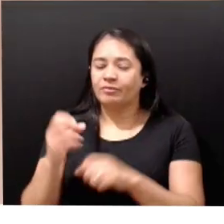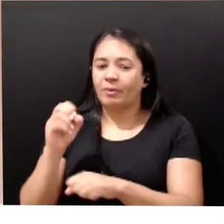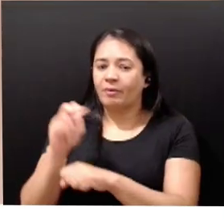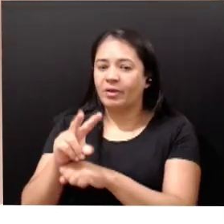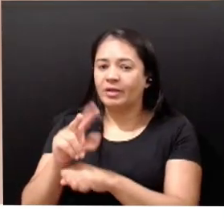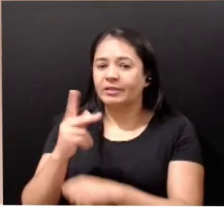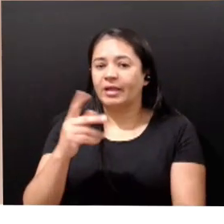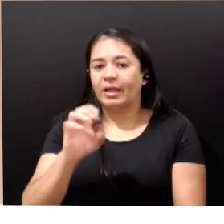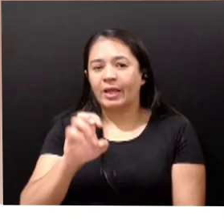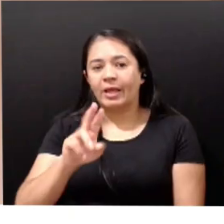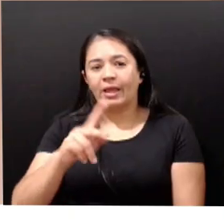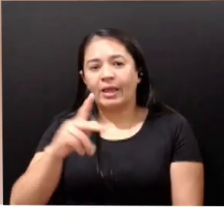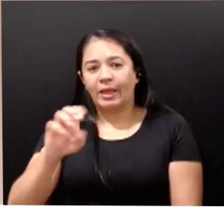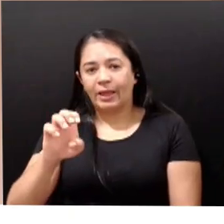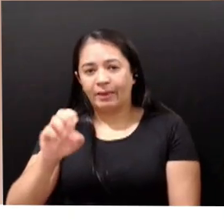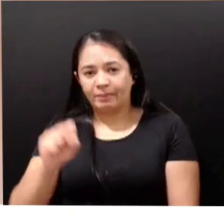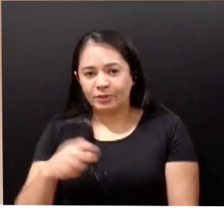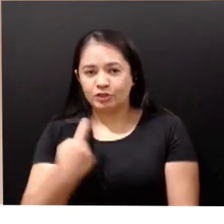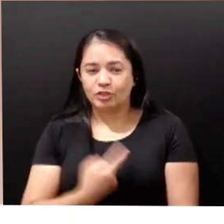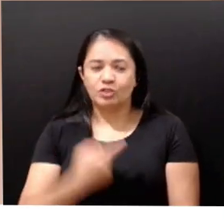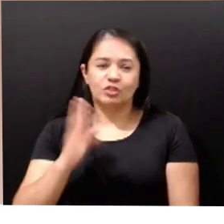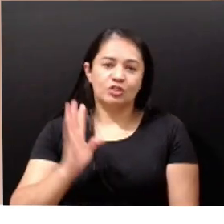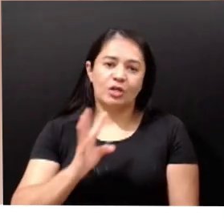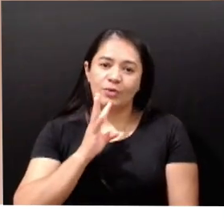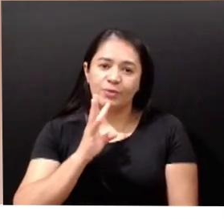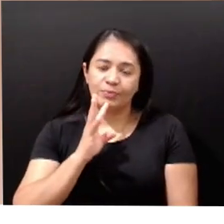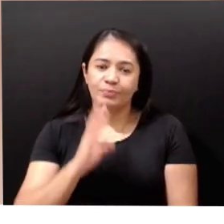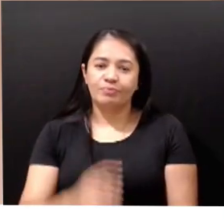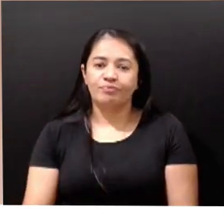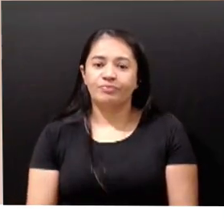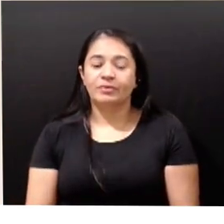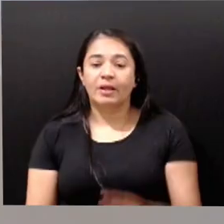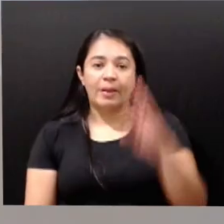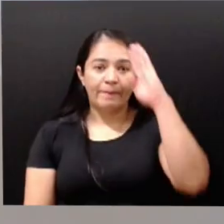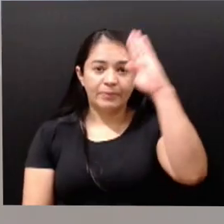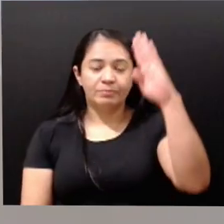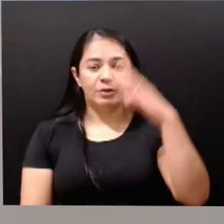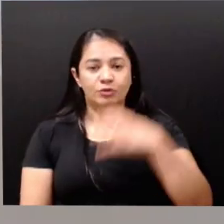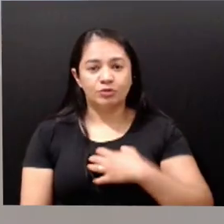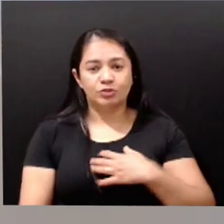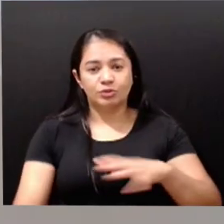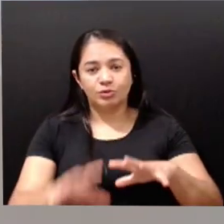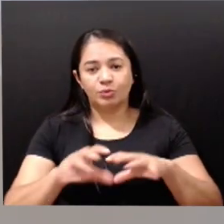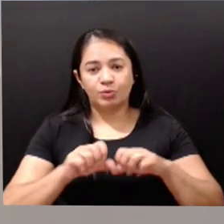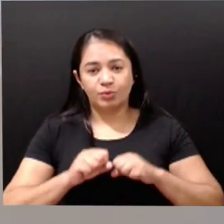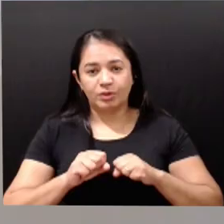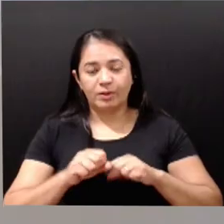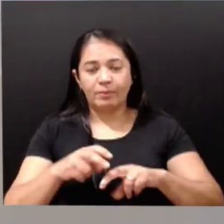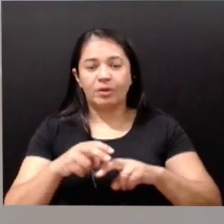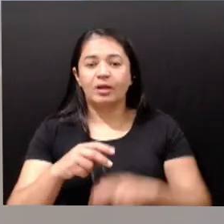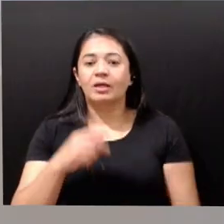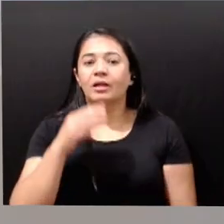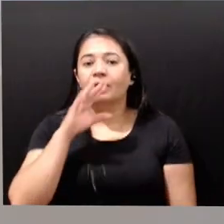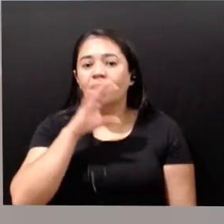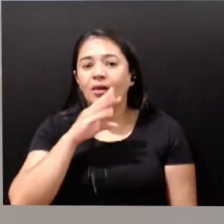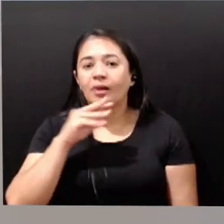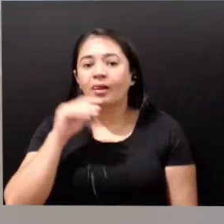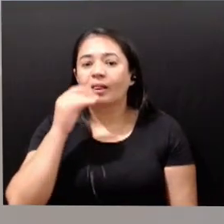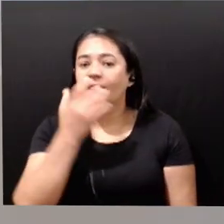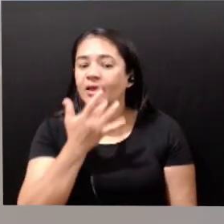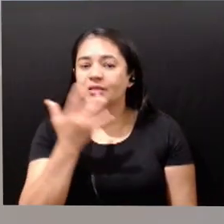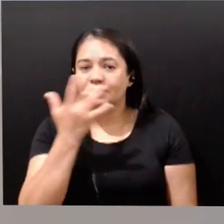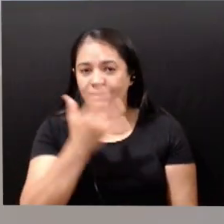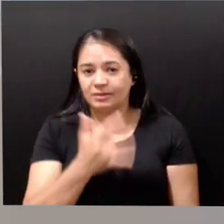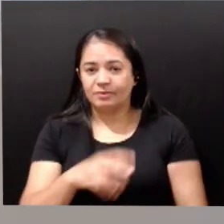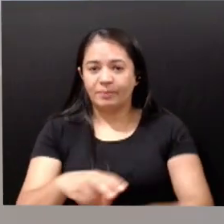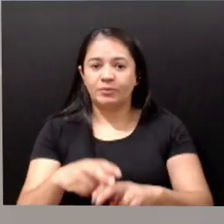vírus herpes, por exemplo, que a gente sabe, conhece outras infecções. E a principal forma de transmissão dele é pela saliva, né, por perdigotos.